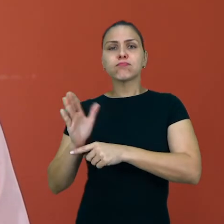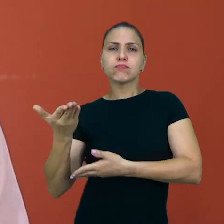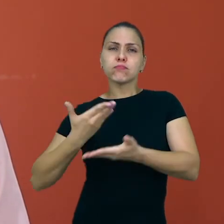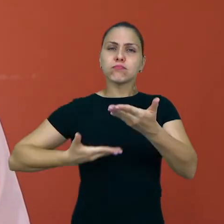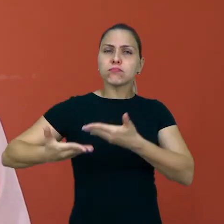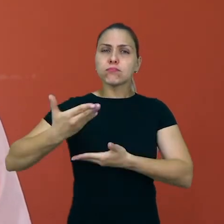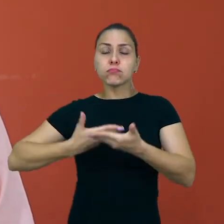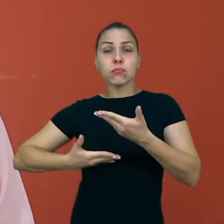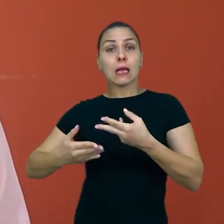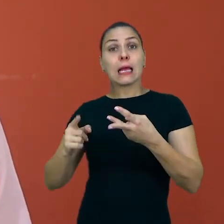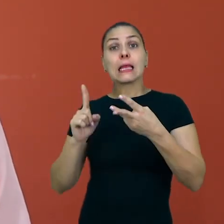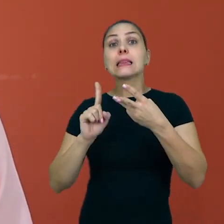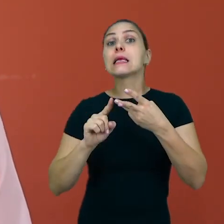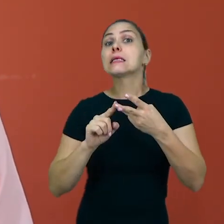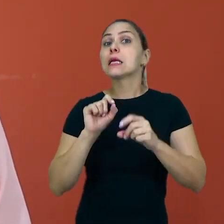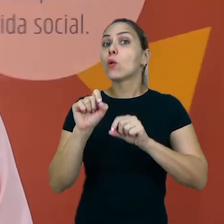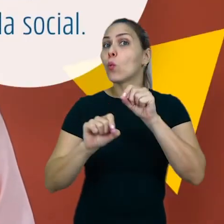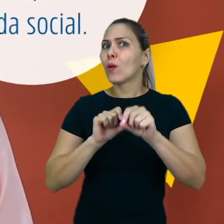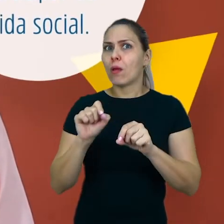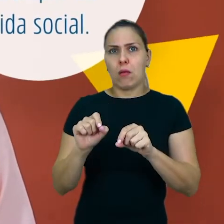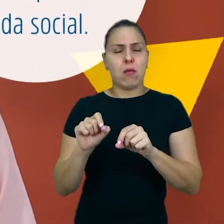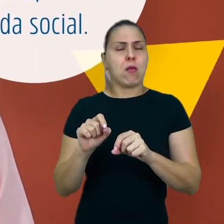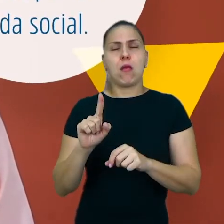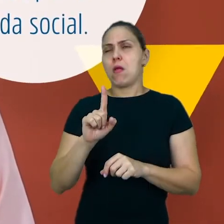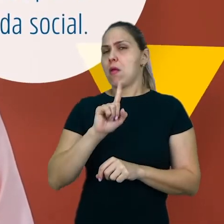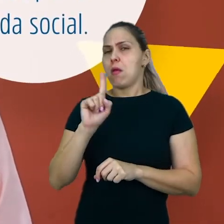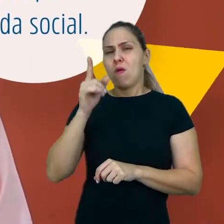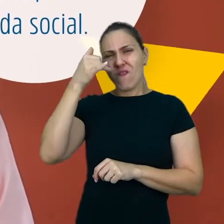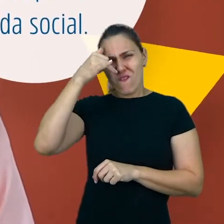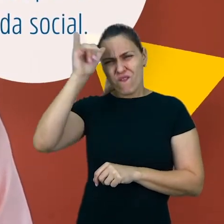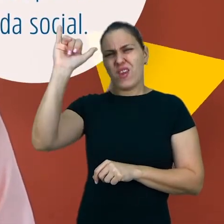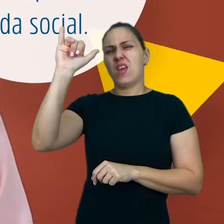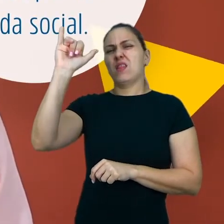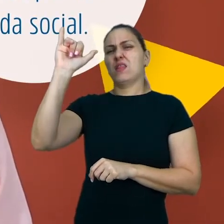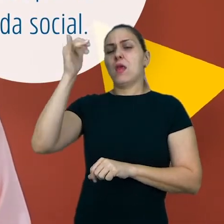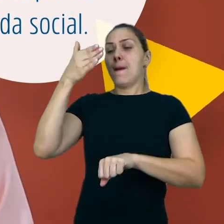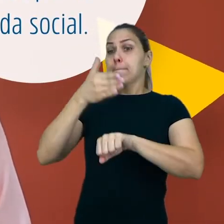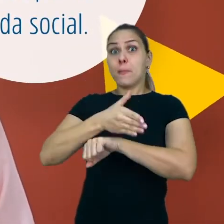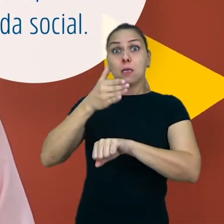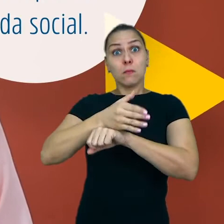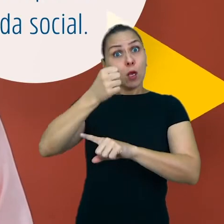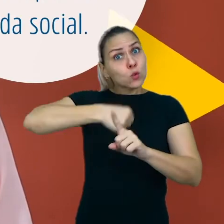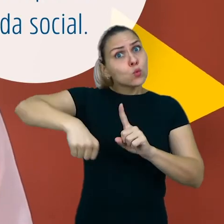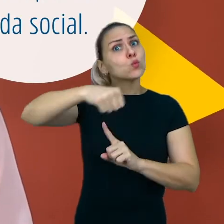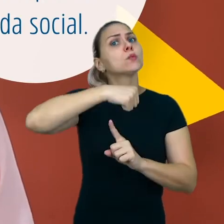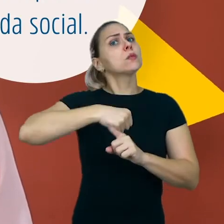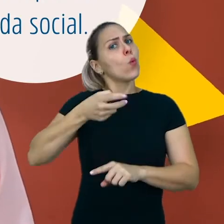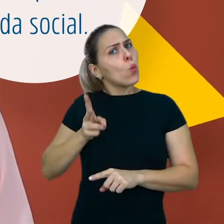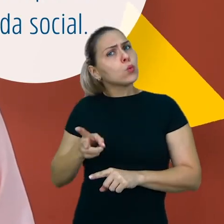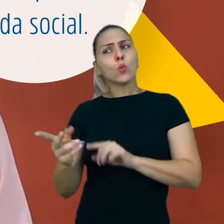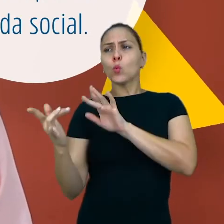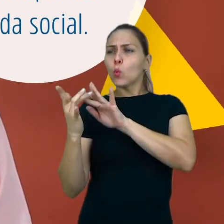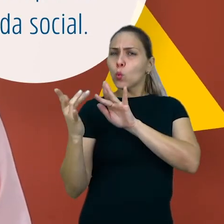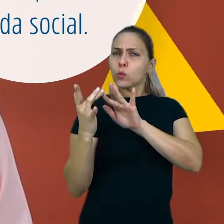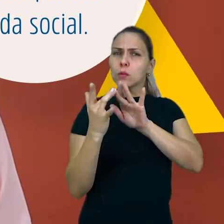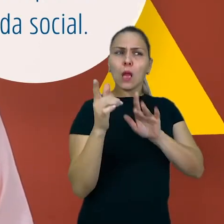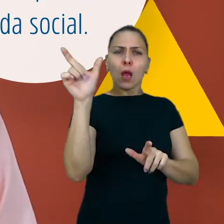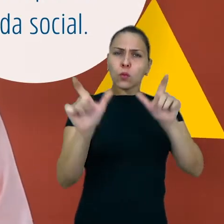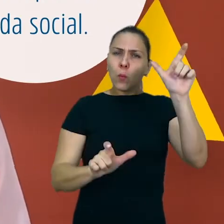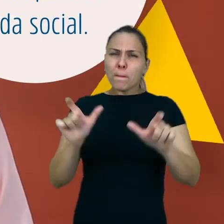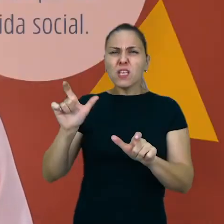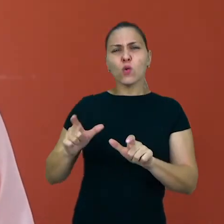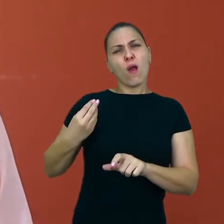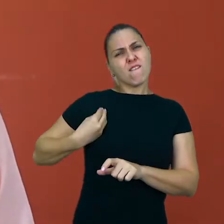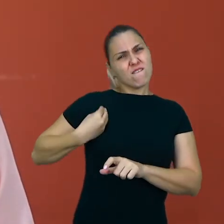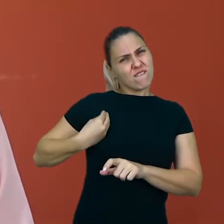colaboração. Terceiro, não deixe de participar da vida social. Continue em contato com